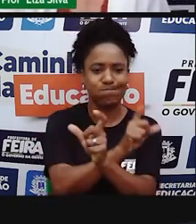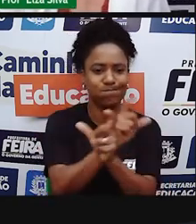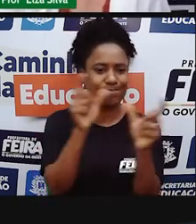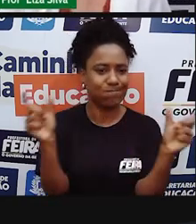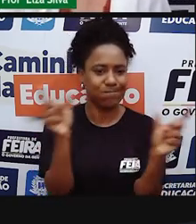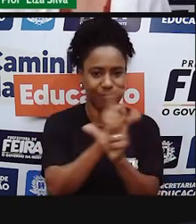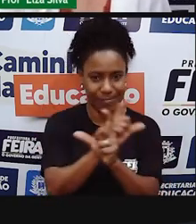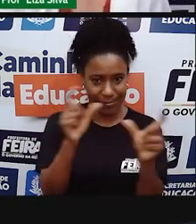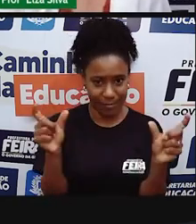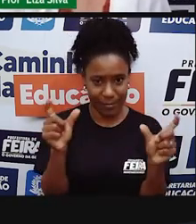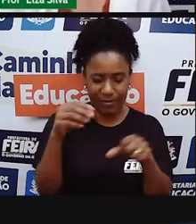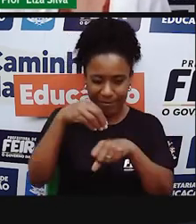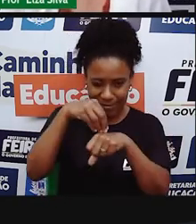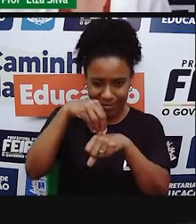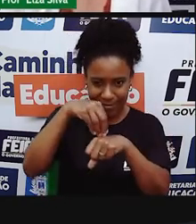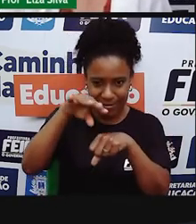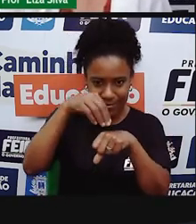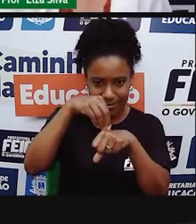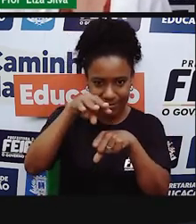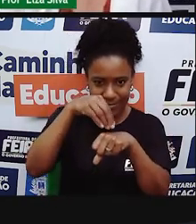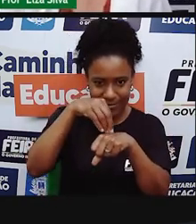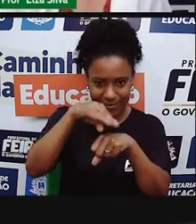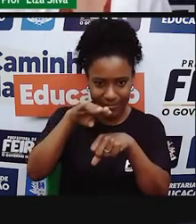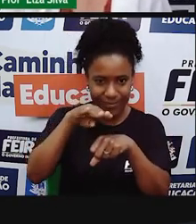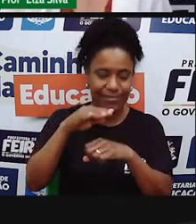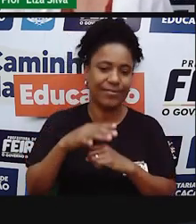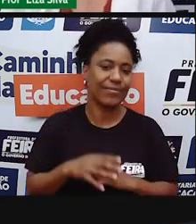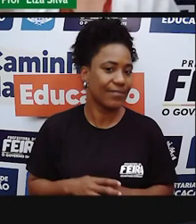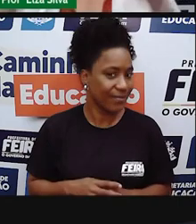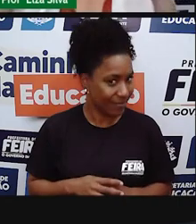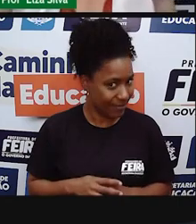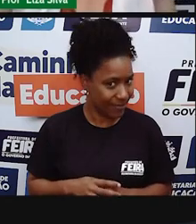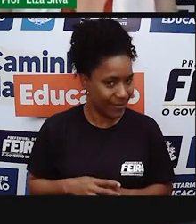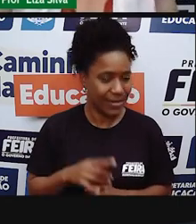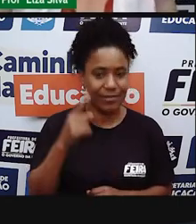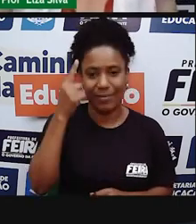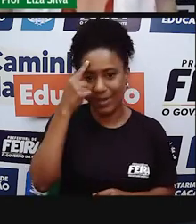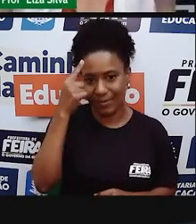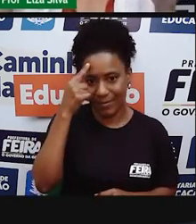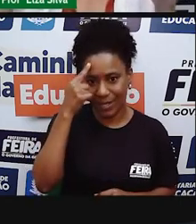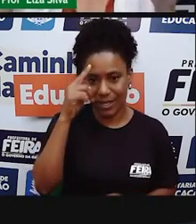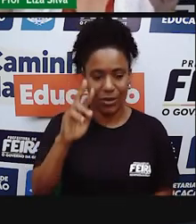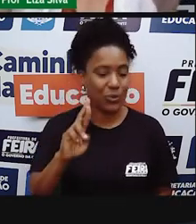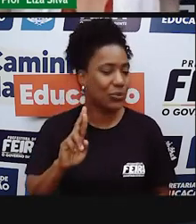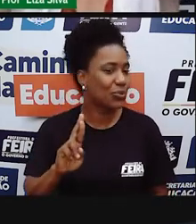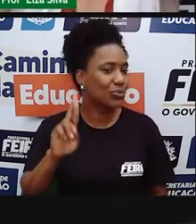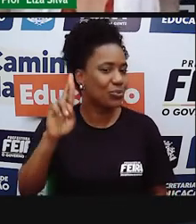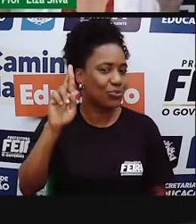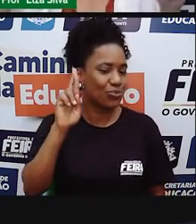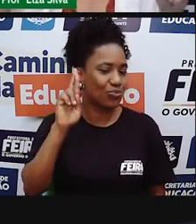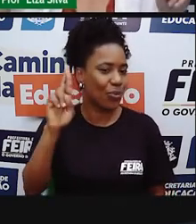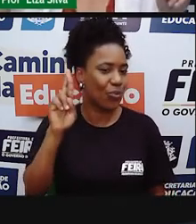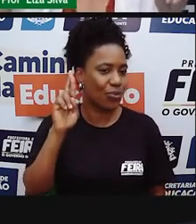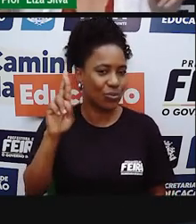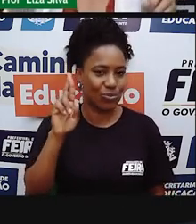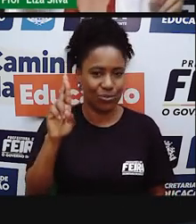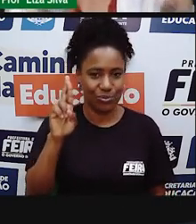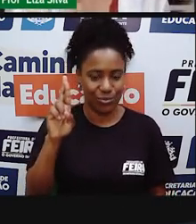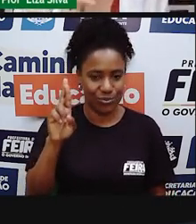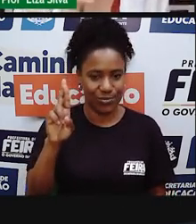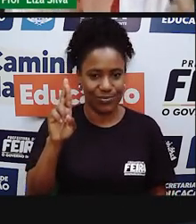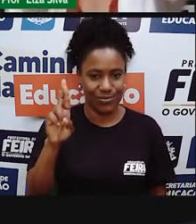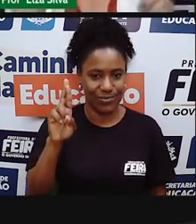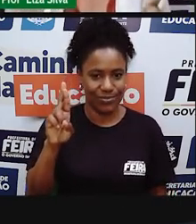Seguindo esta dica. Primeiro, você coloca o dono do objeto. O que é que eu coloquei entre aspas? Porque,